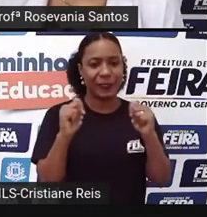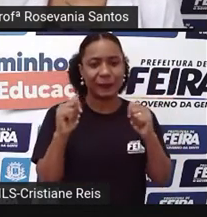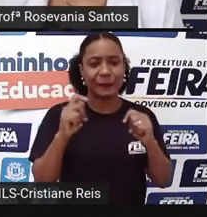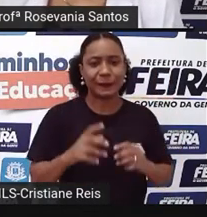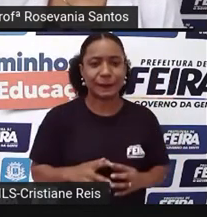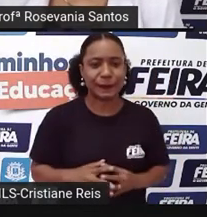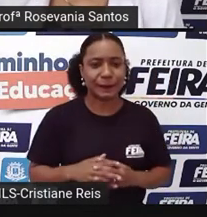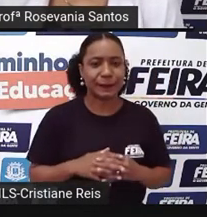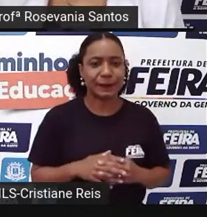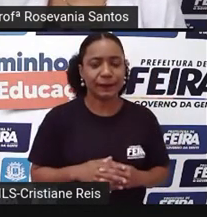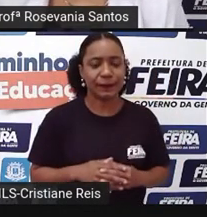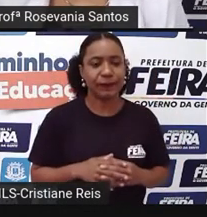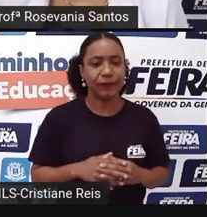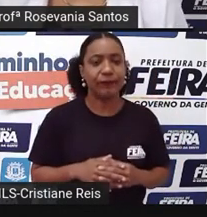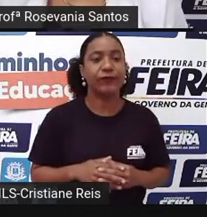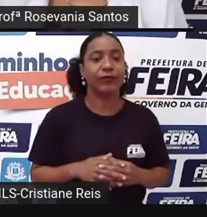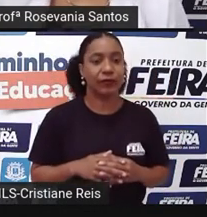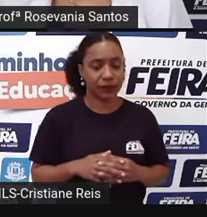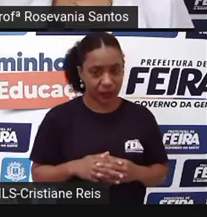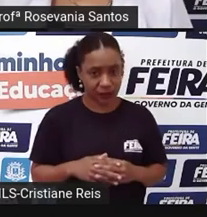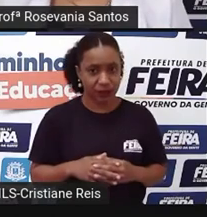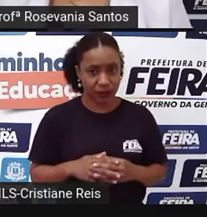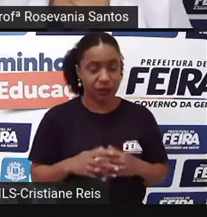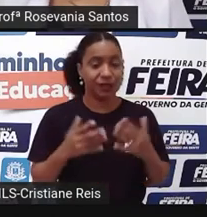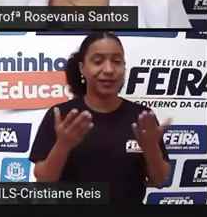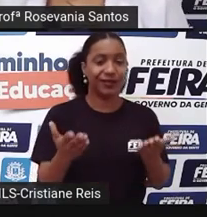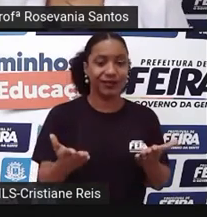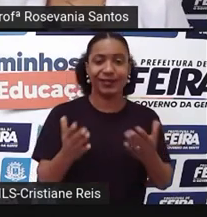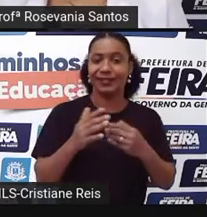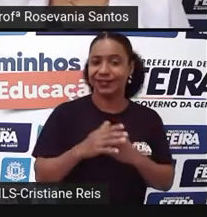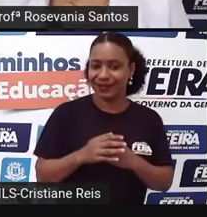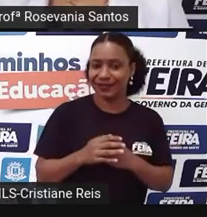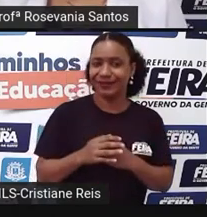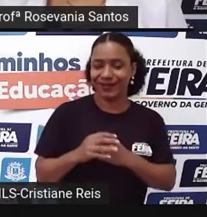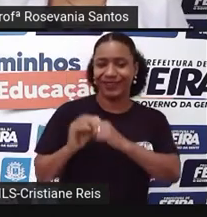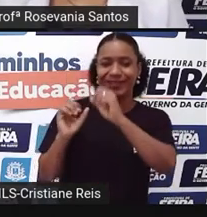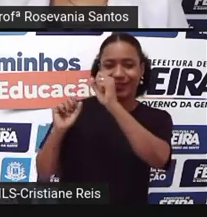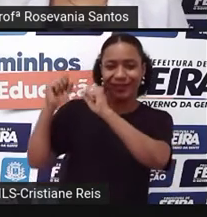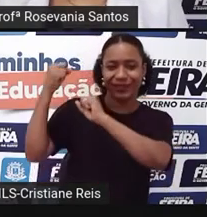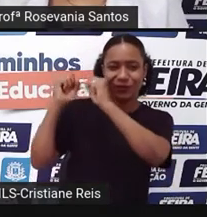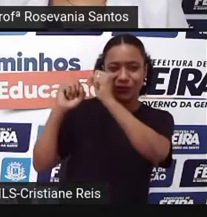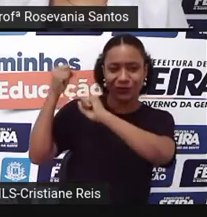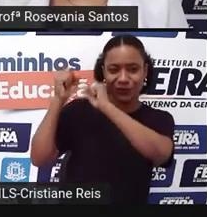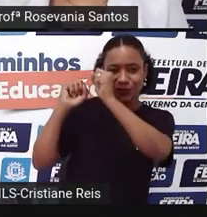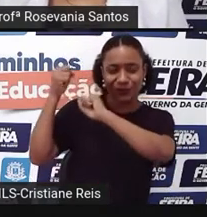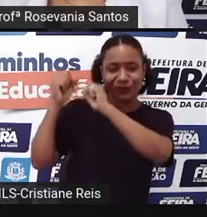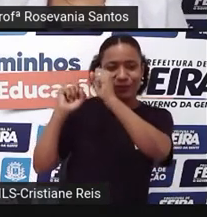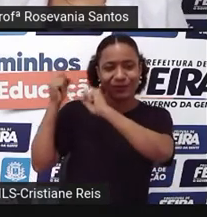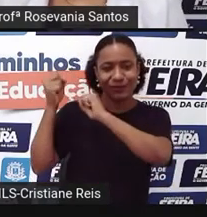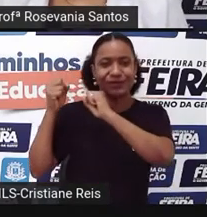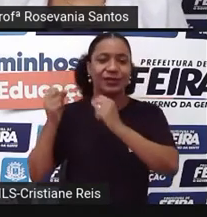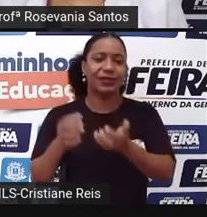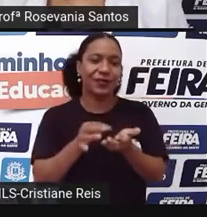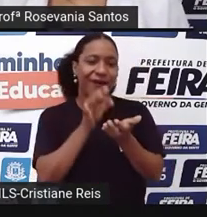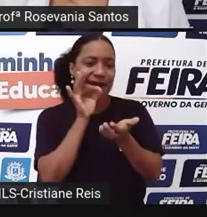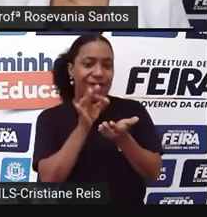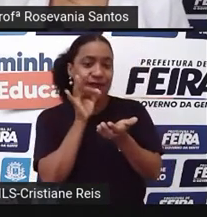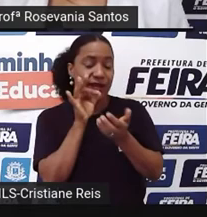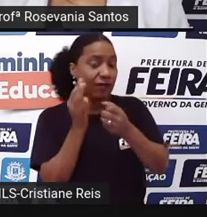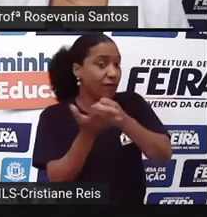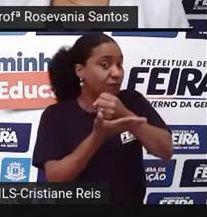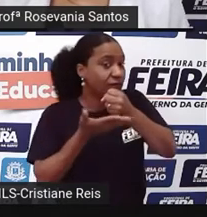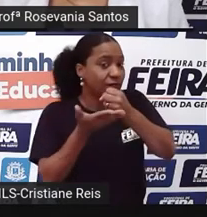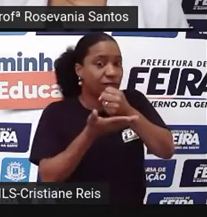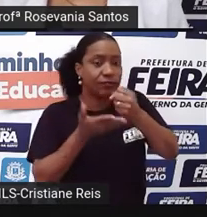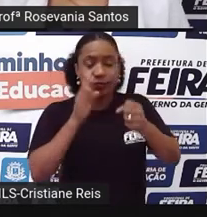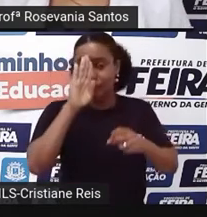E aí, nessa atividade tão importante que veio, né, junto, né, que teve como base, né, a questão do café, aí